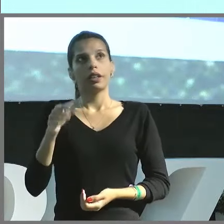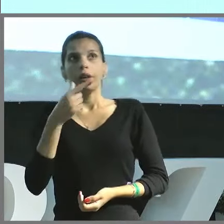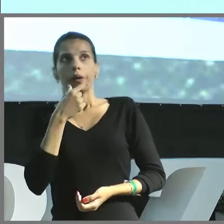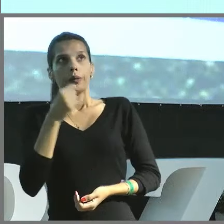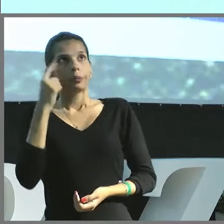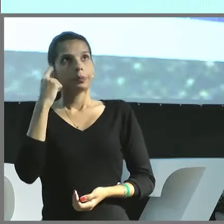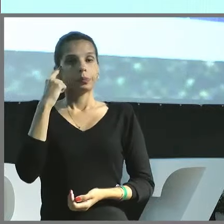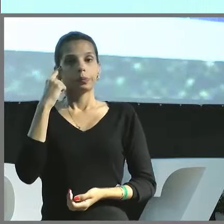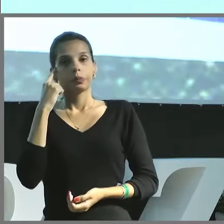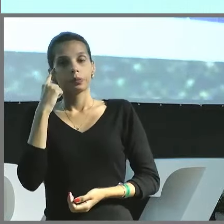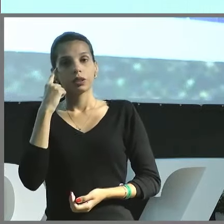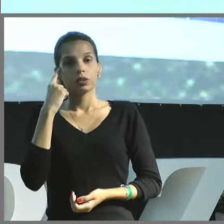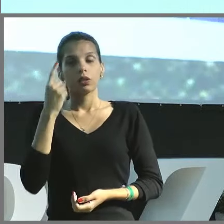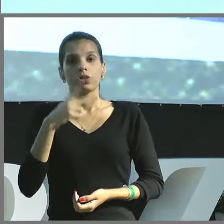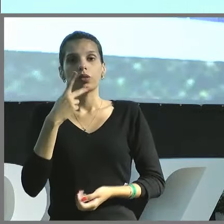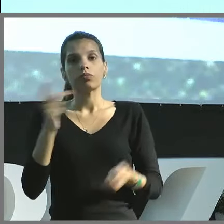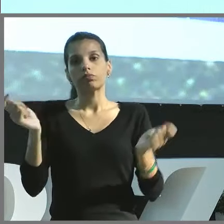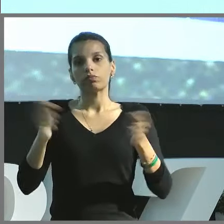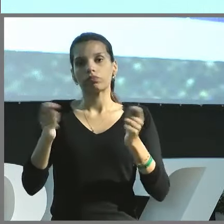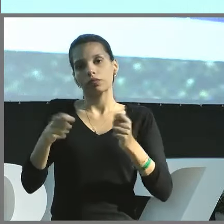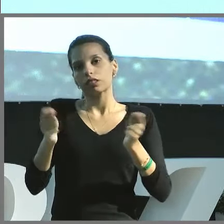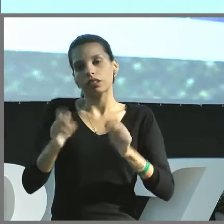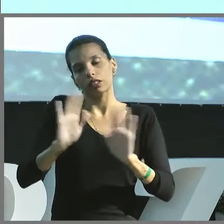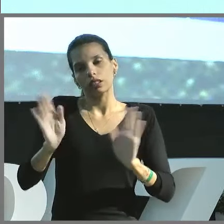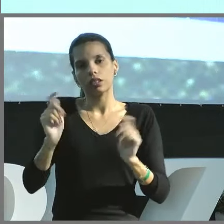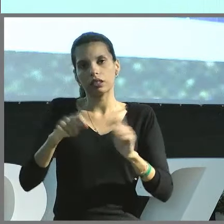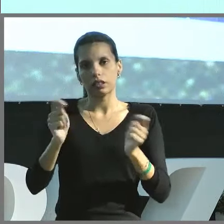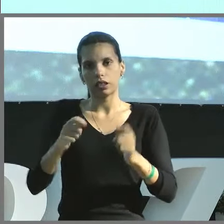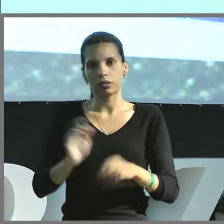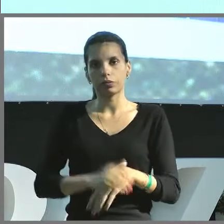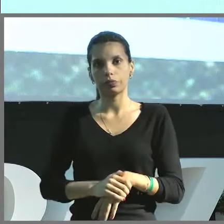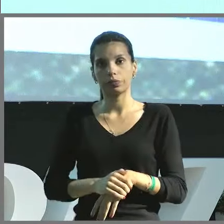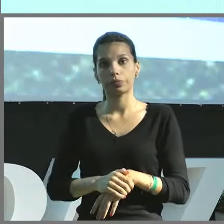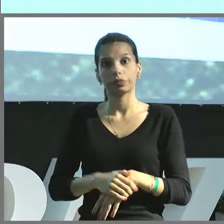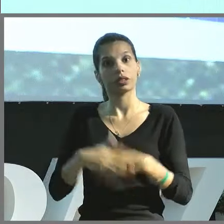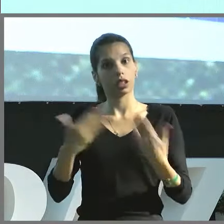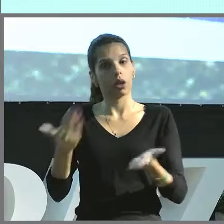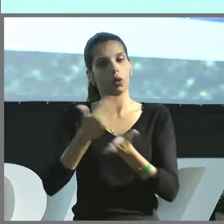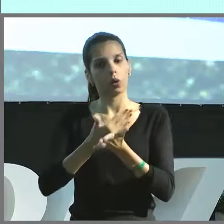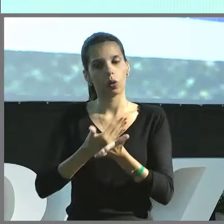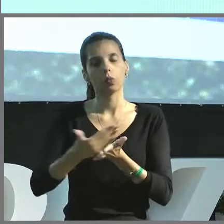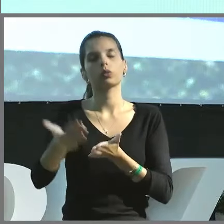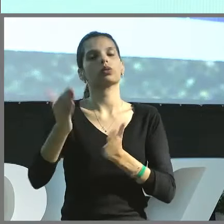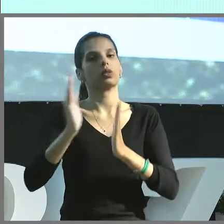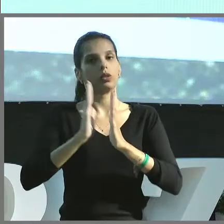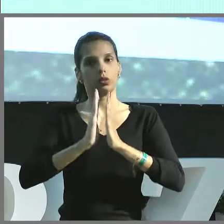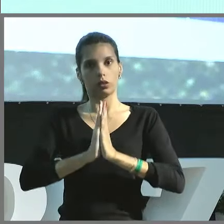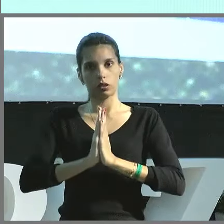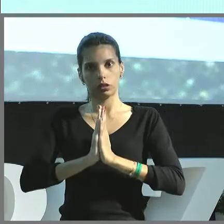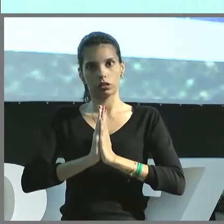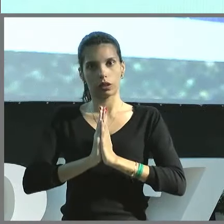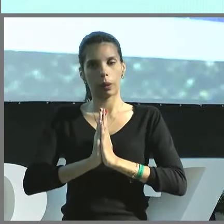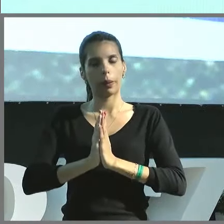disse, meio reticente, tá bom. E recitou o Pai Nosso mecanicamente. Pai